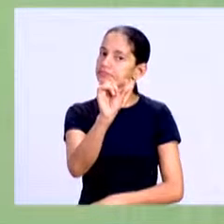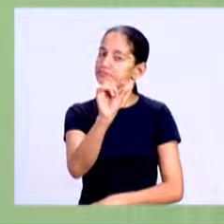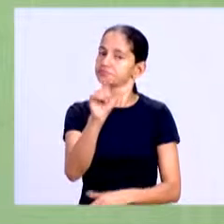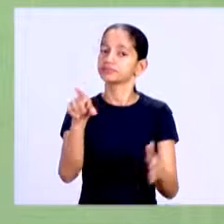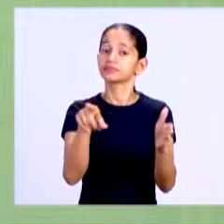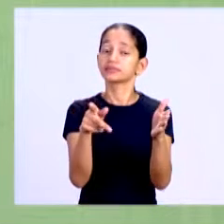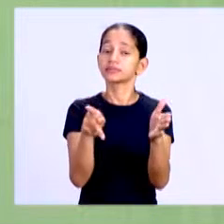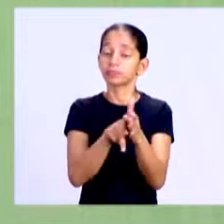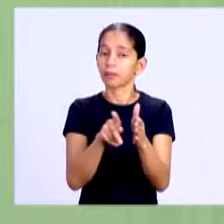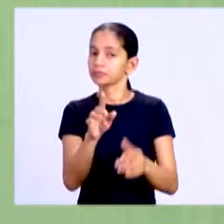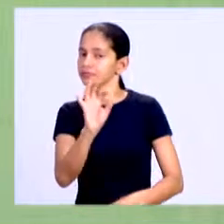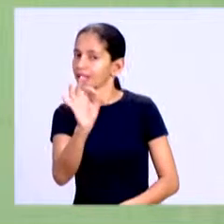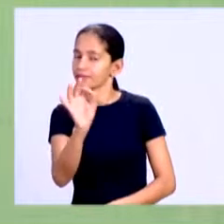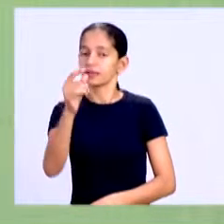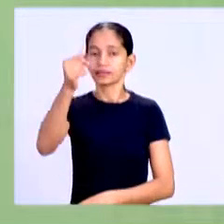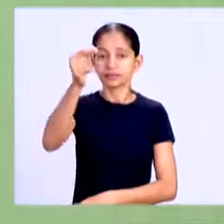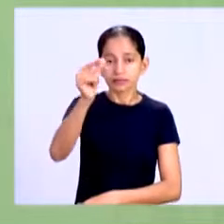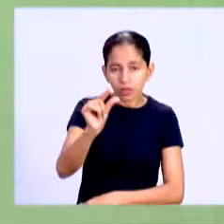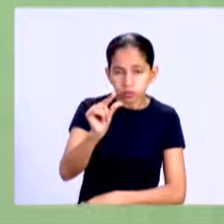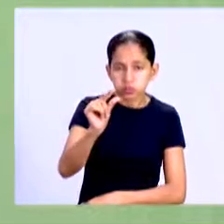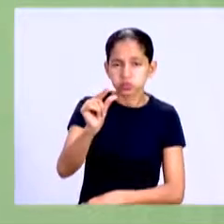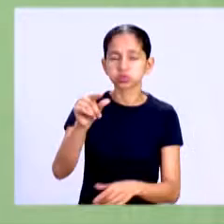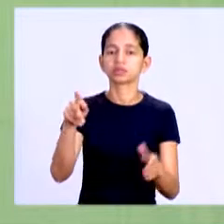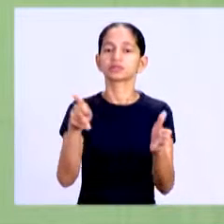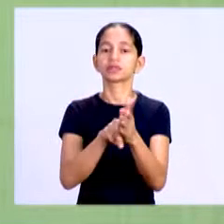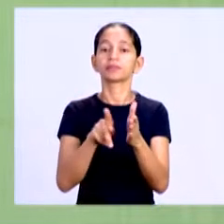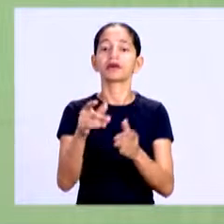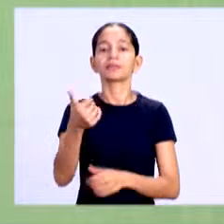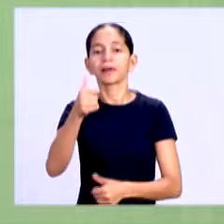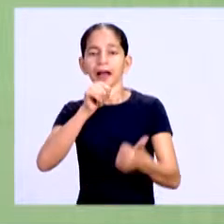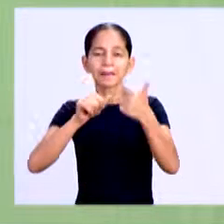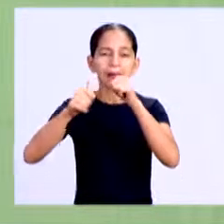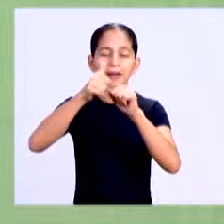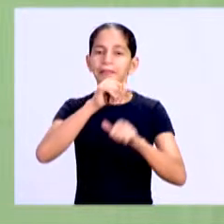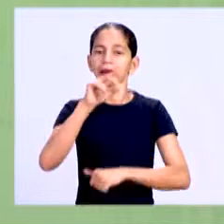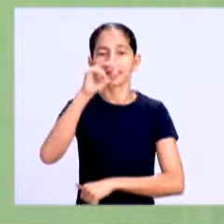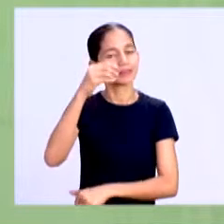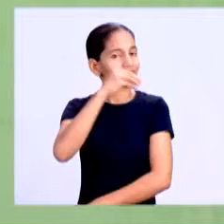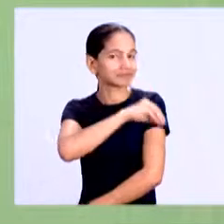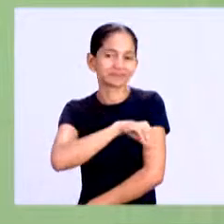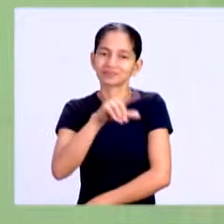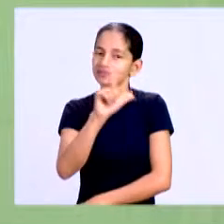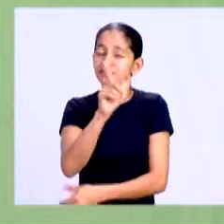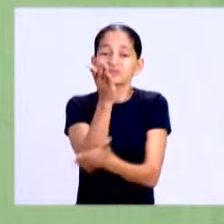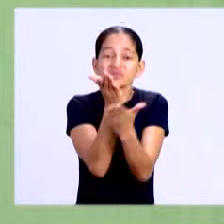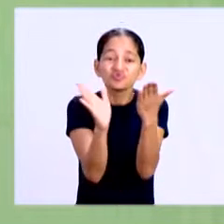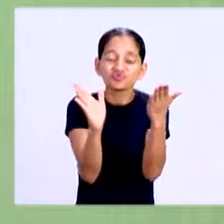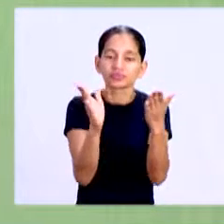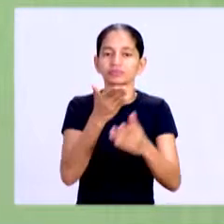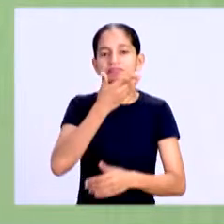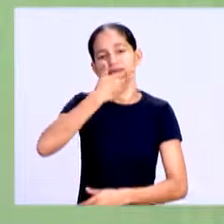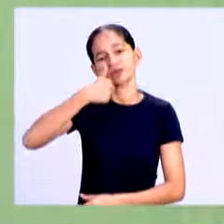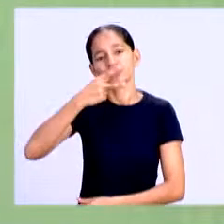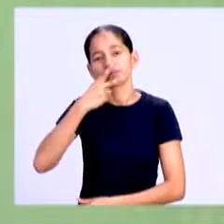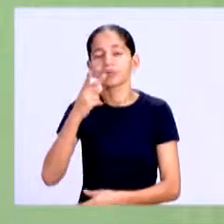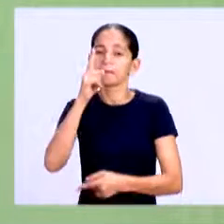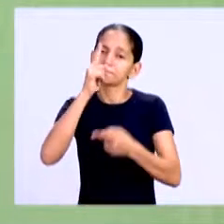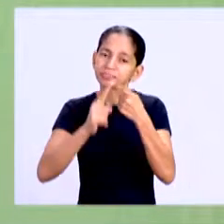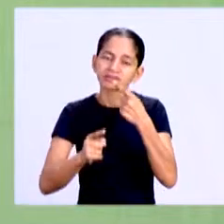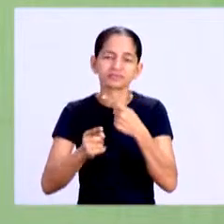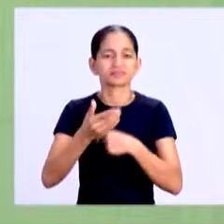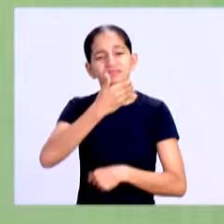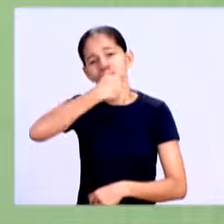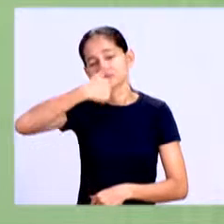menos sal, reduzir o consumo de bebidas alcoólicas, é importante, não fumar, porque